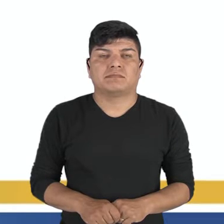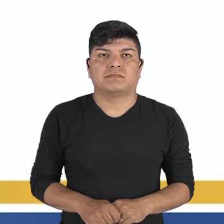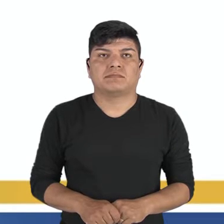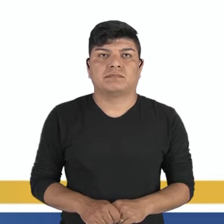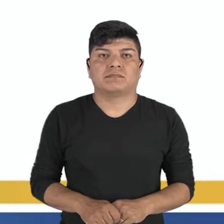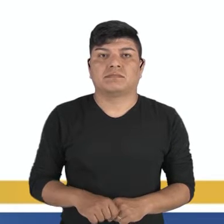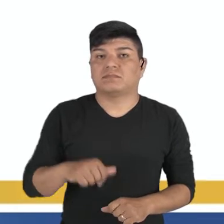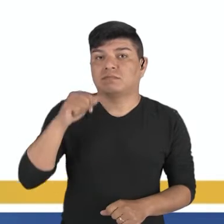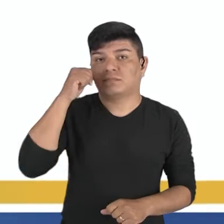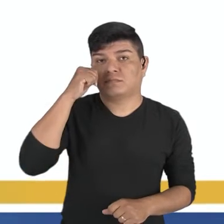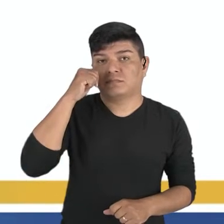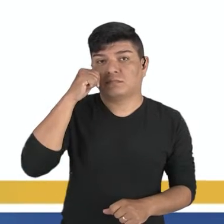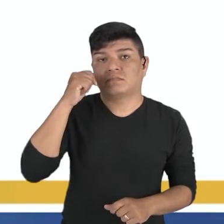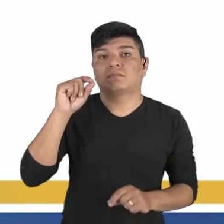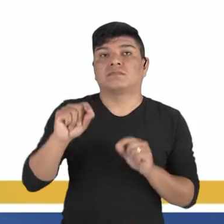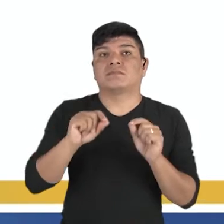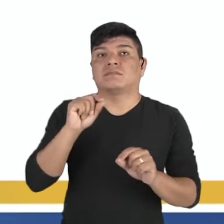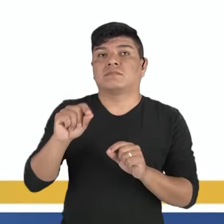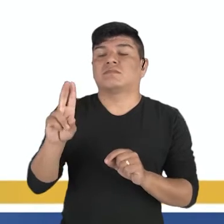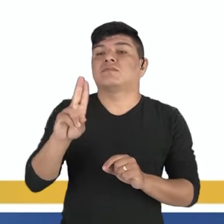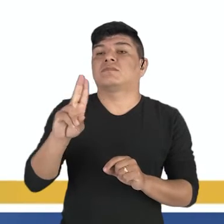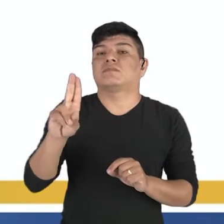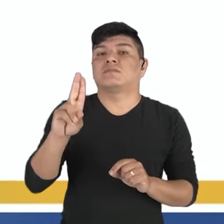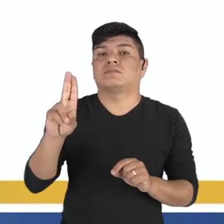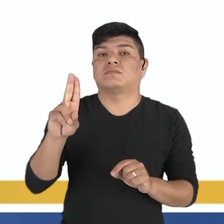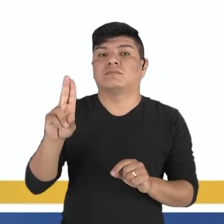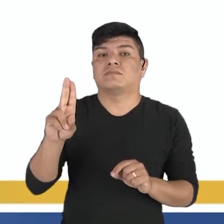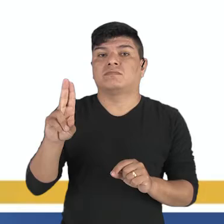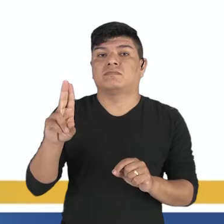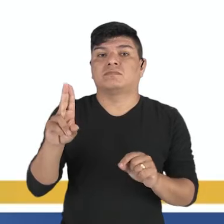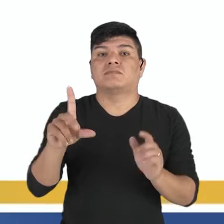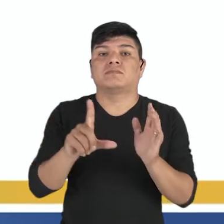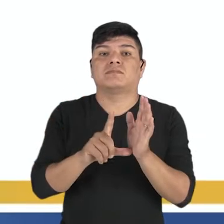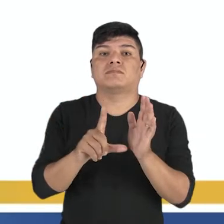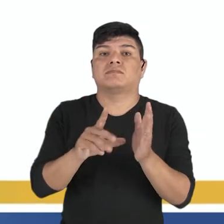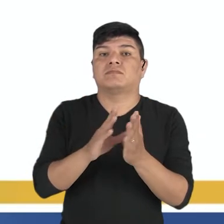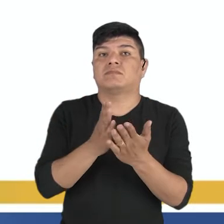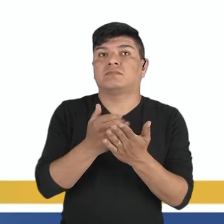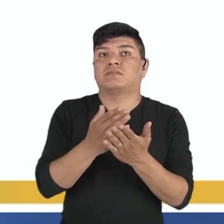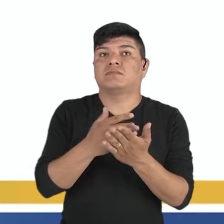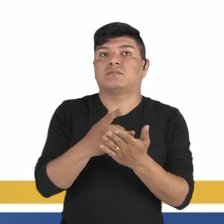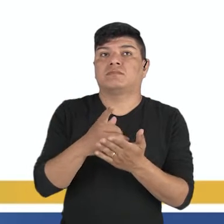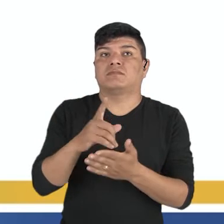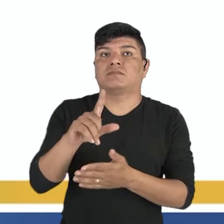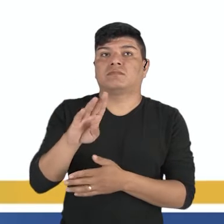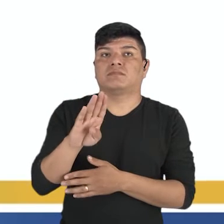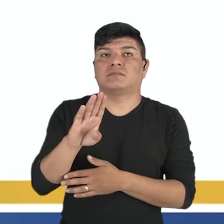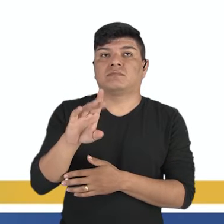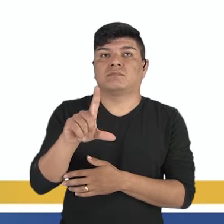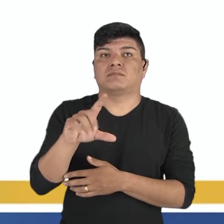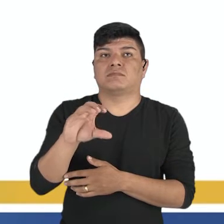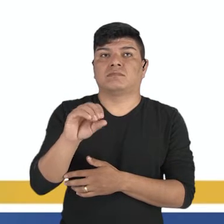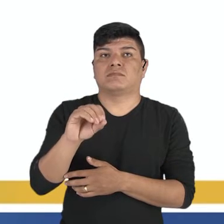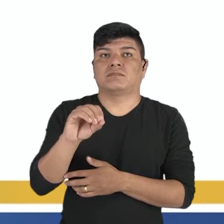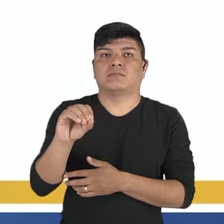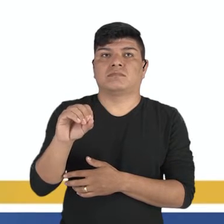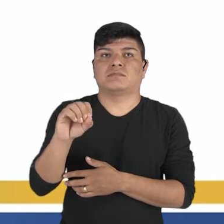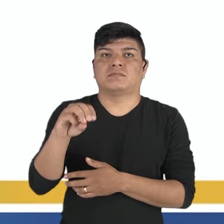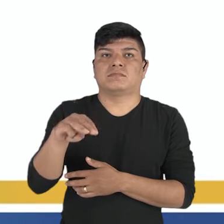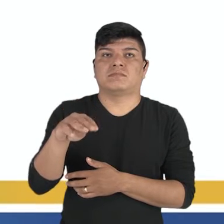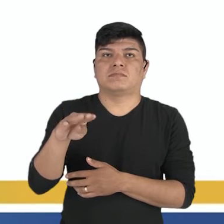Gente, a editora que publicou, o nome da editora que publicou Harry Potter é Bloomsbury,